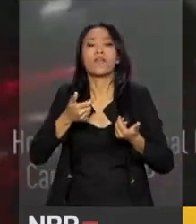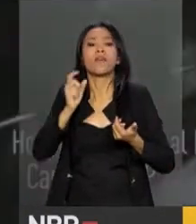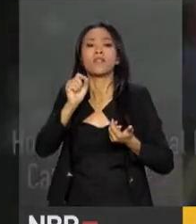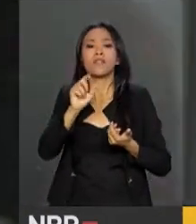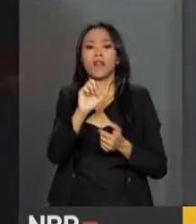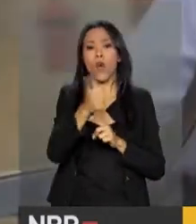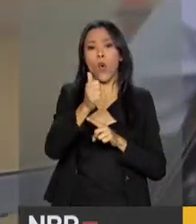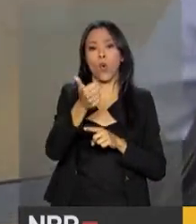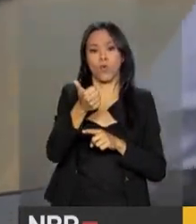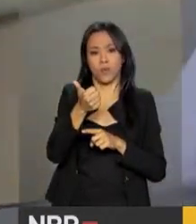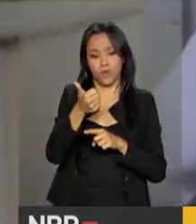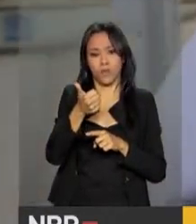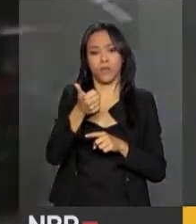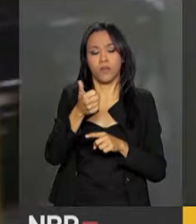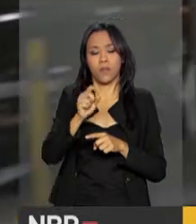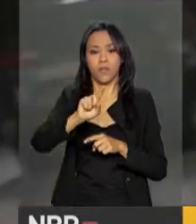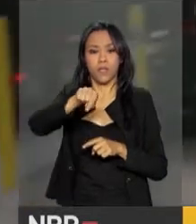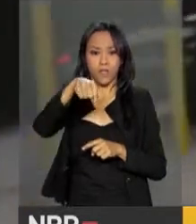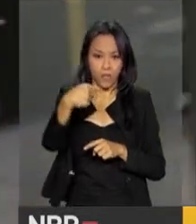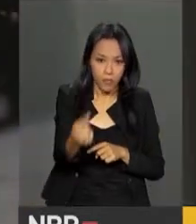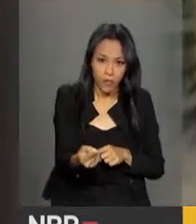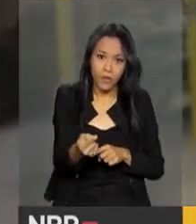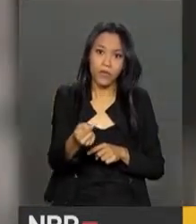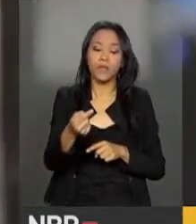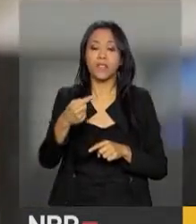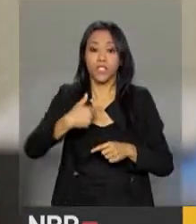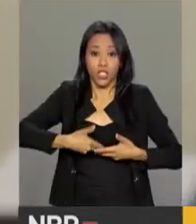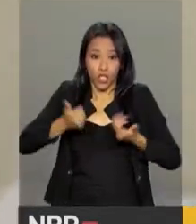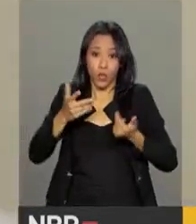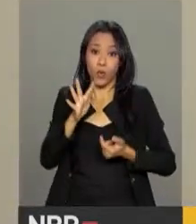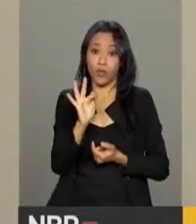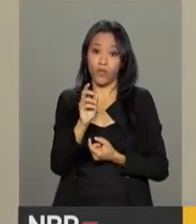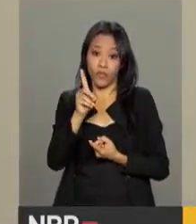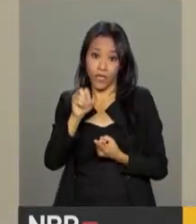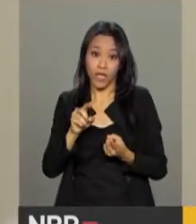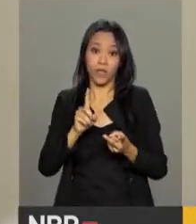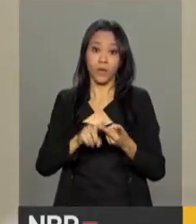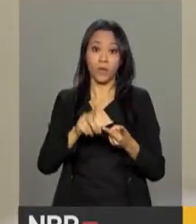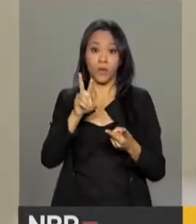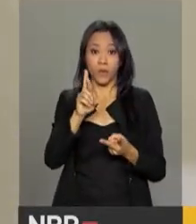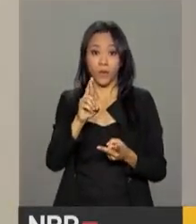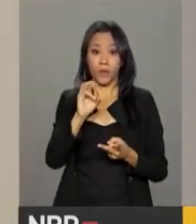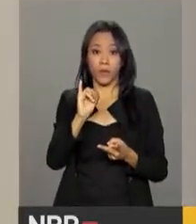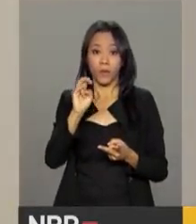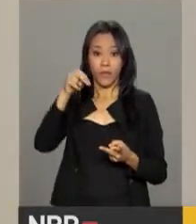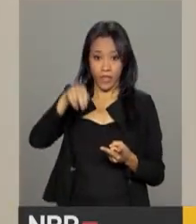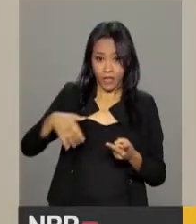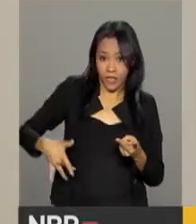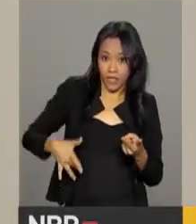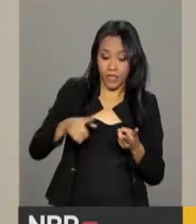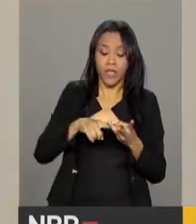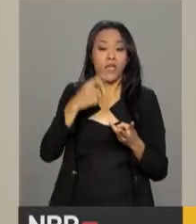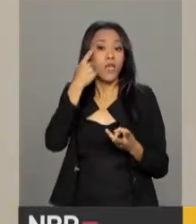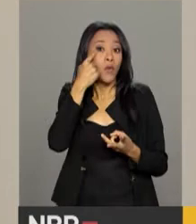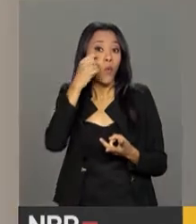na distribuição fãs saiu figas o que decorre desse jogador